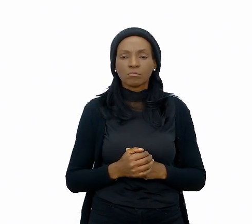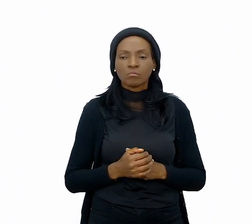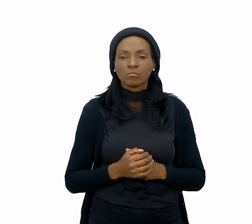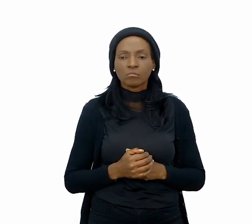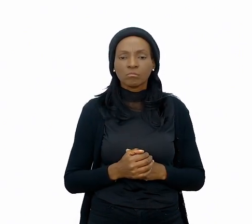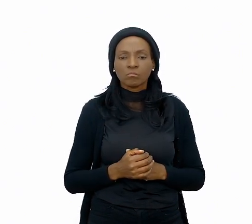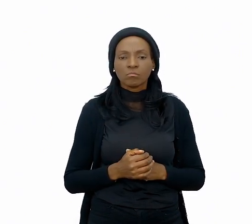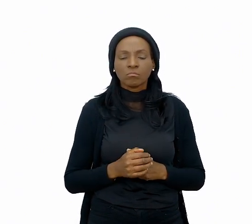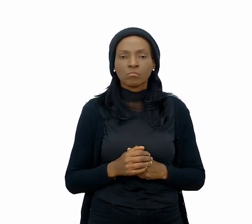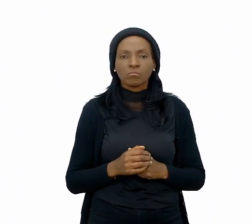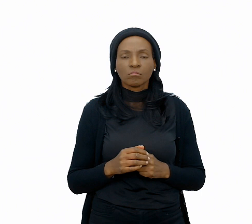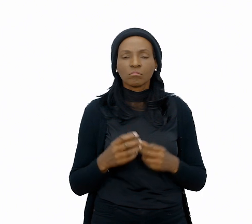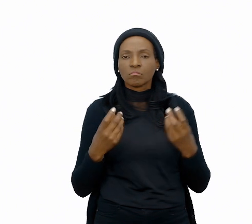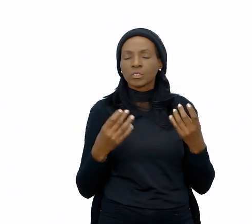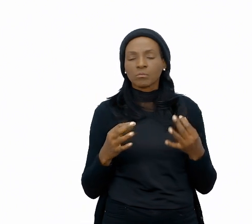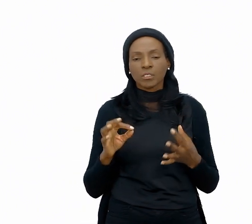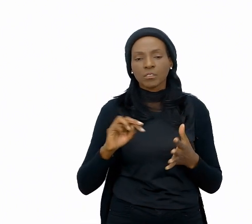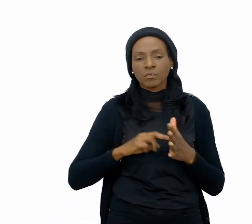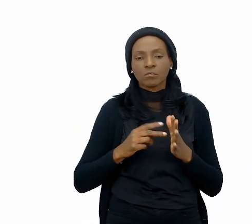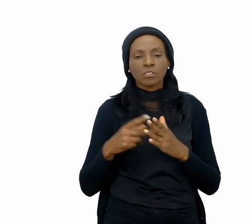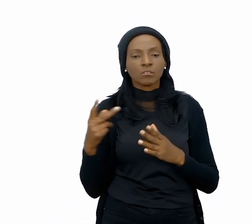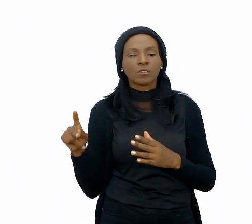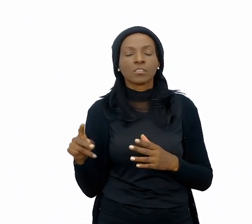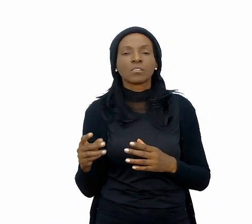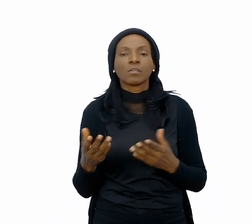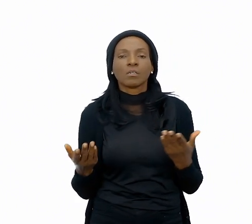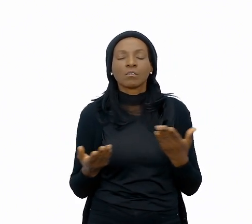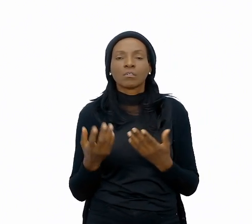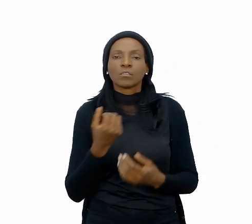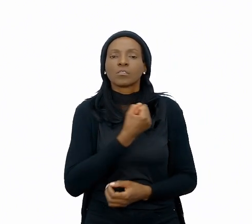né? Agora, e os números